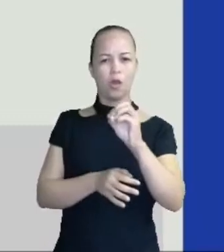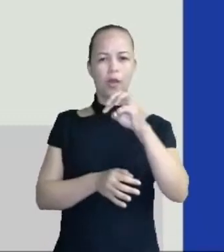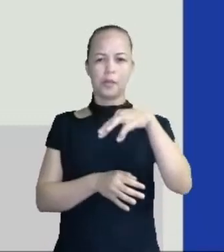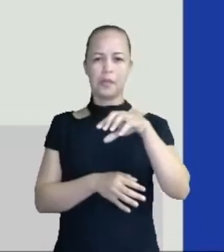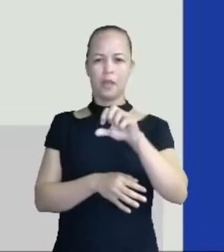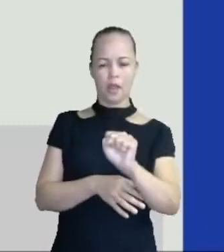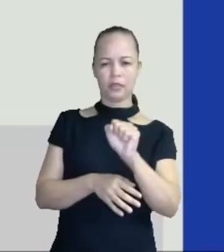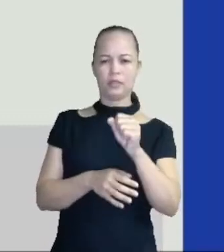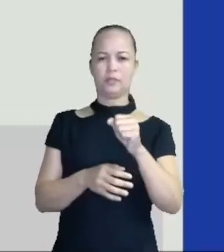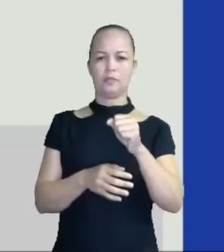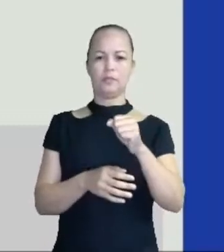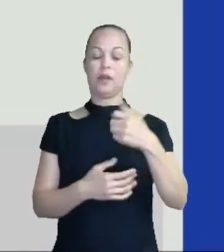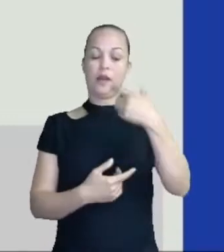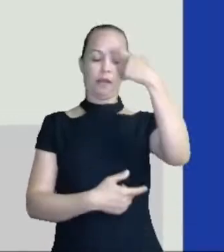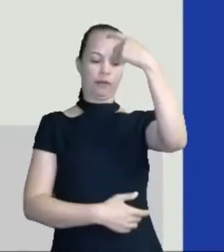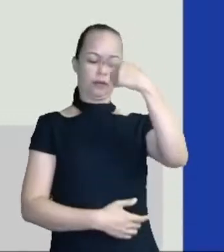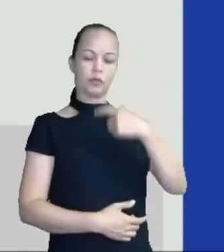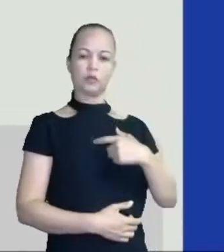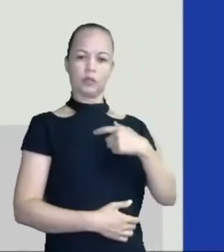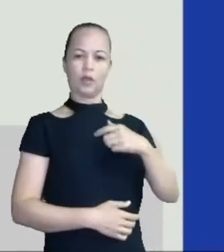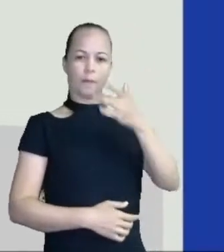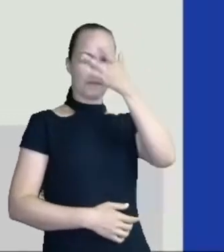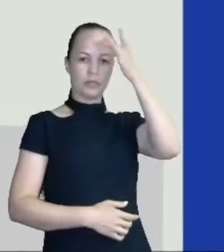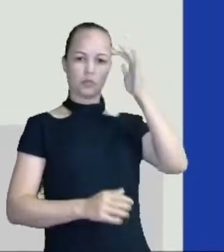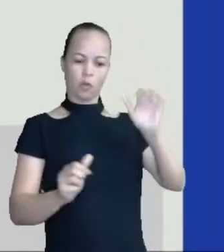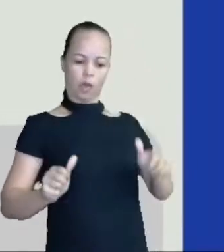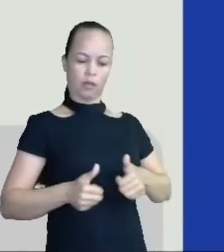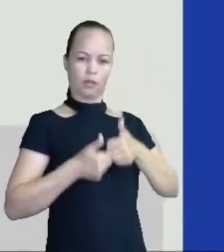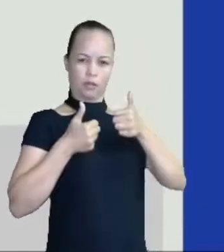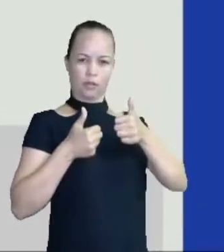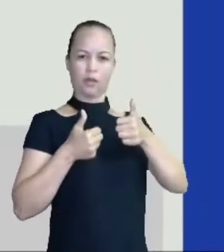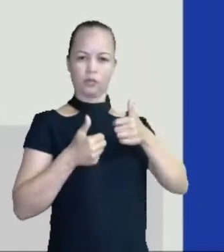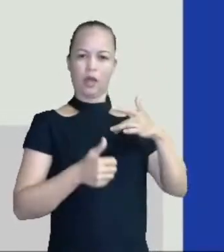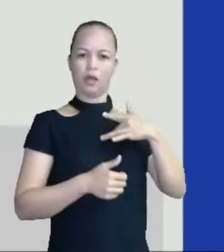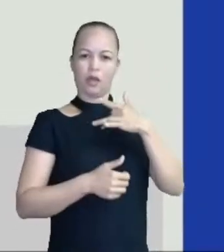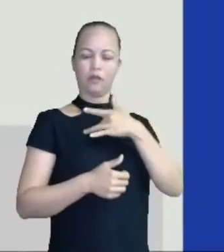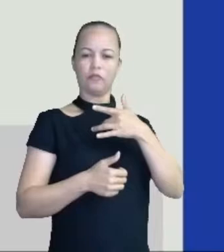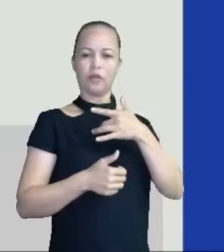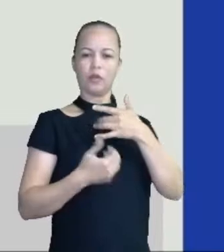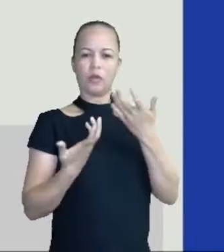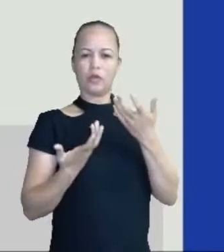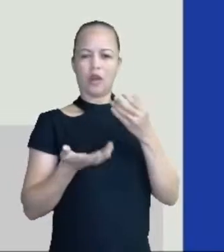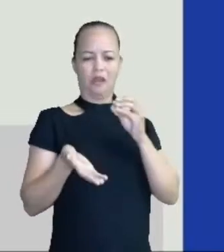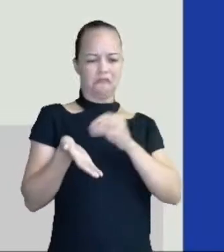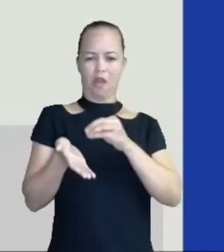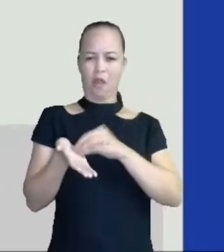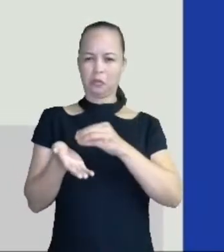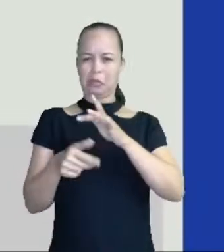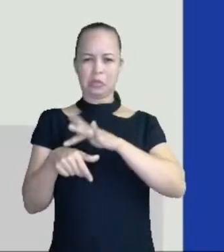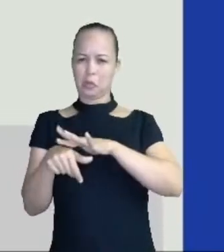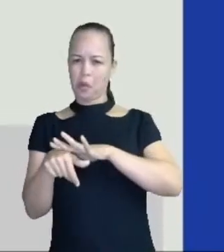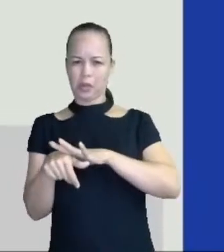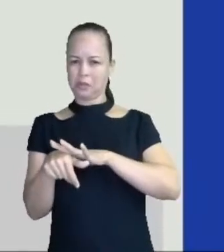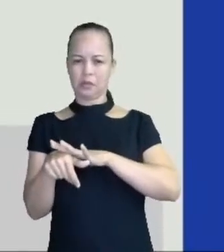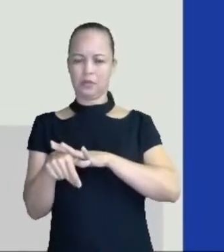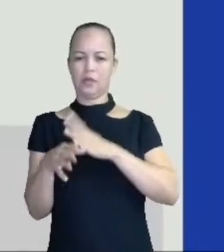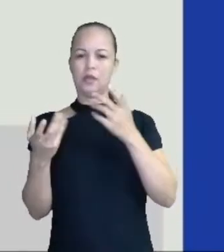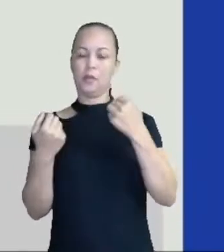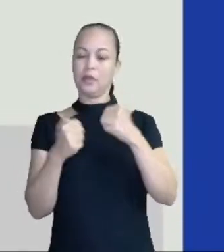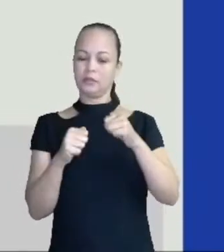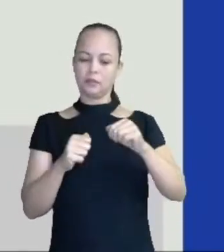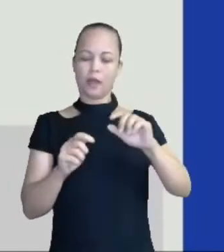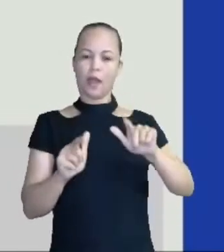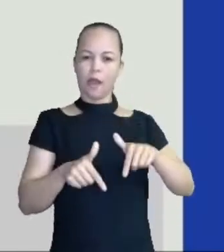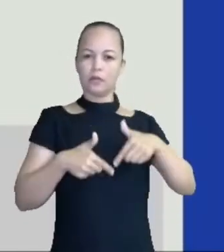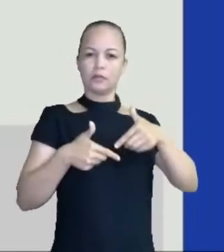pessoa saudável, tá certo? Eu não posso apenas ter a falta ou a ausência de uma doença, tá certo? Eu preciso estar